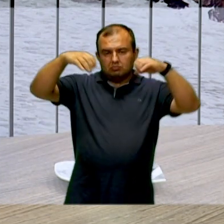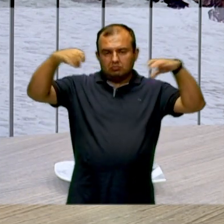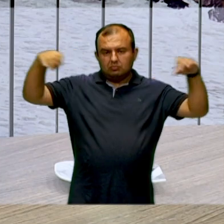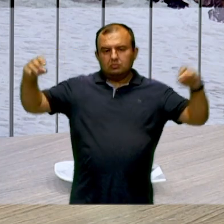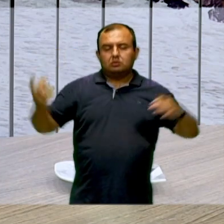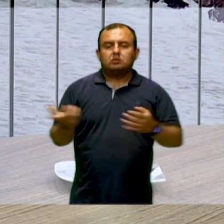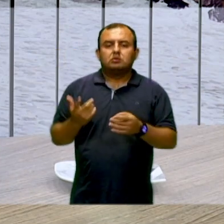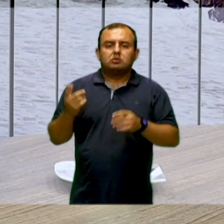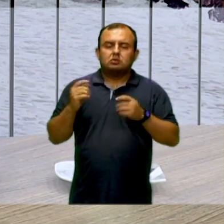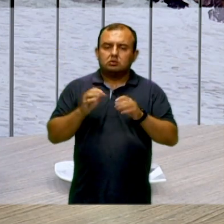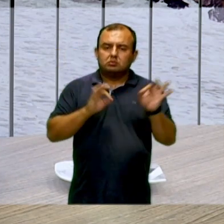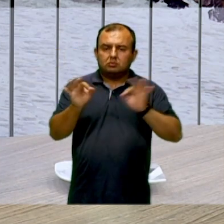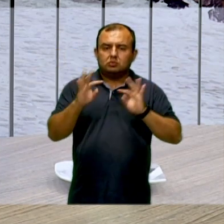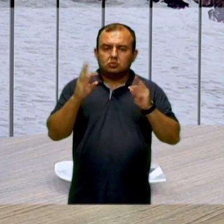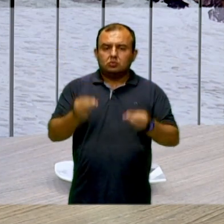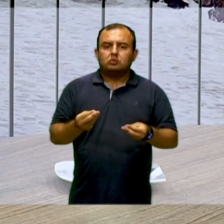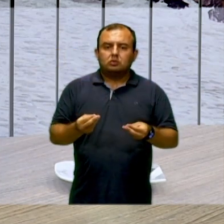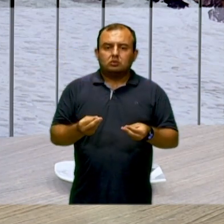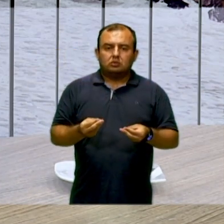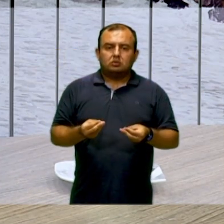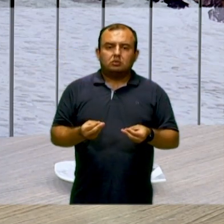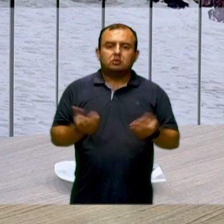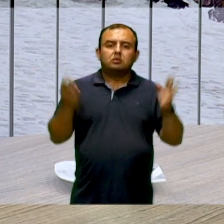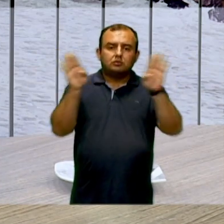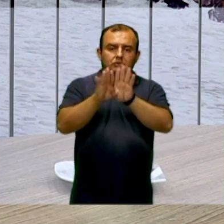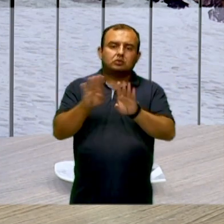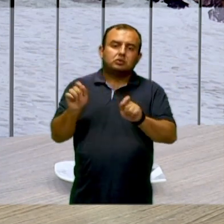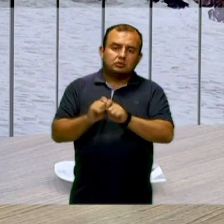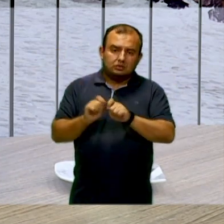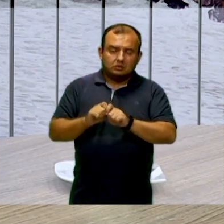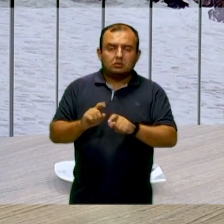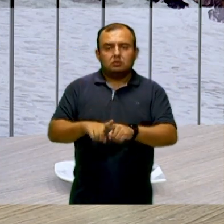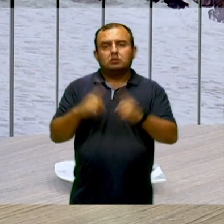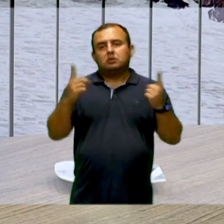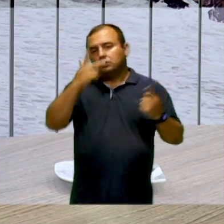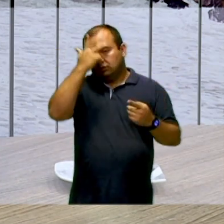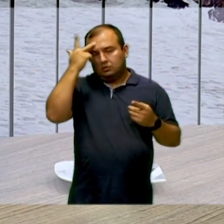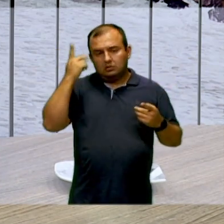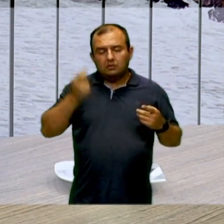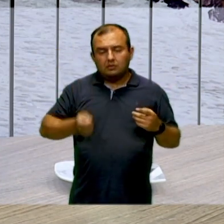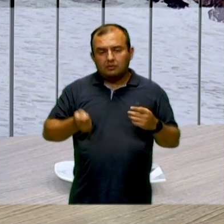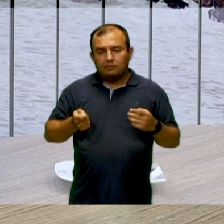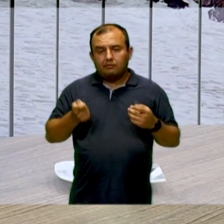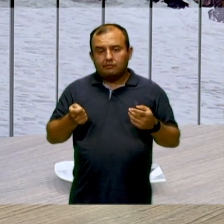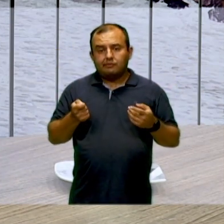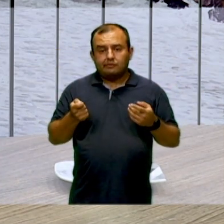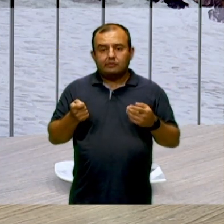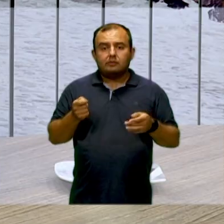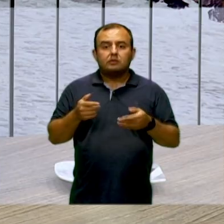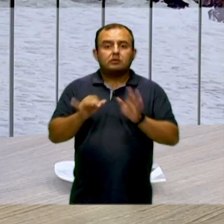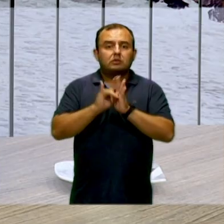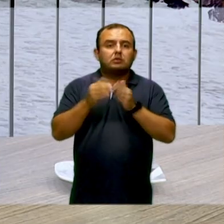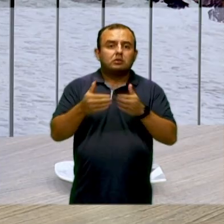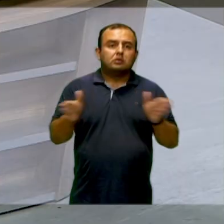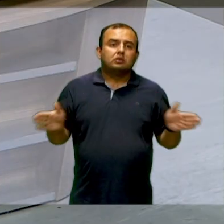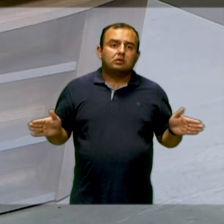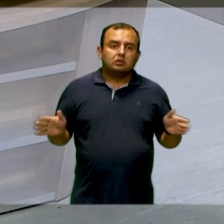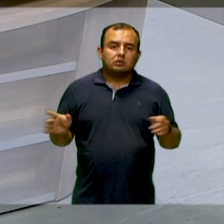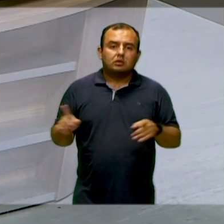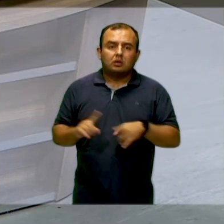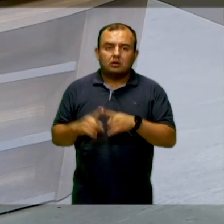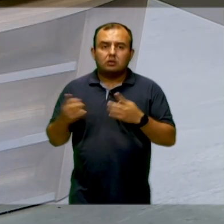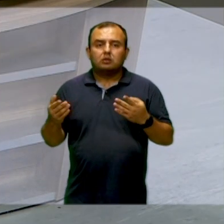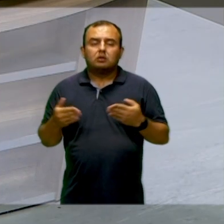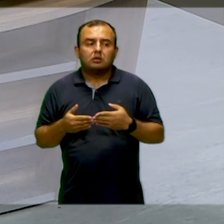em tudo. A minha vontade era fechar e fazer. Mas as pessoas forçaram. Não, vamos, tá bom, vamos lançar. Sim, mas vocês